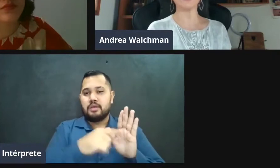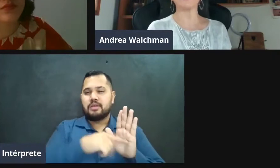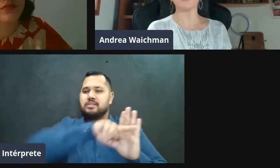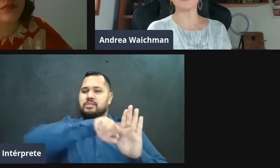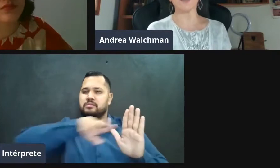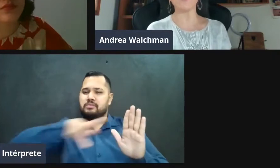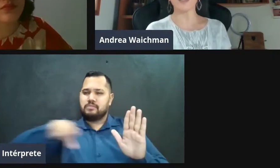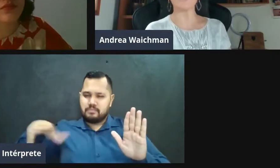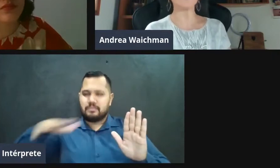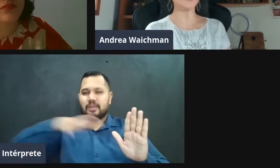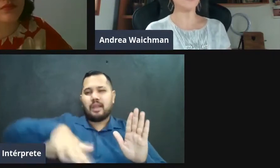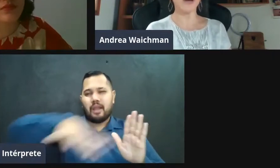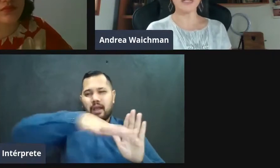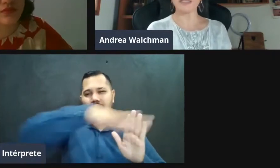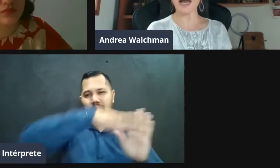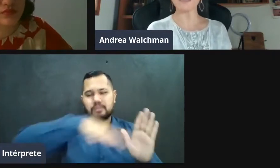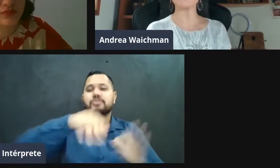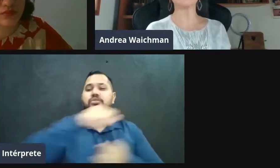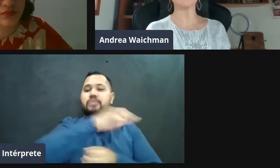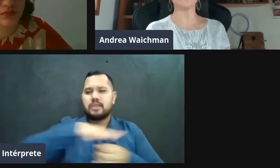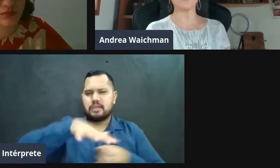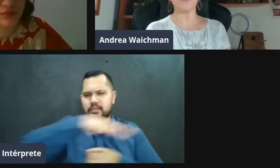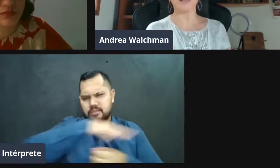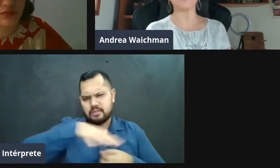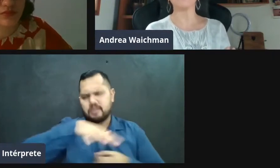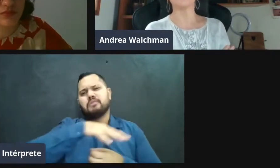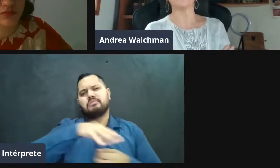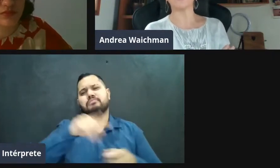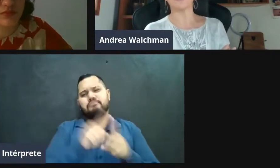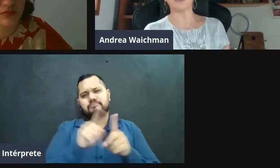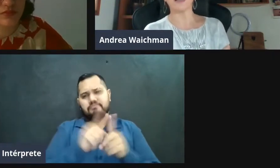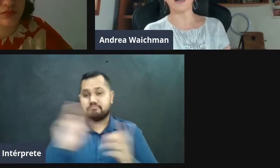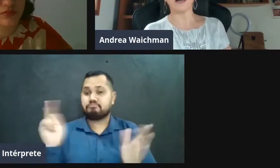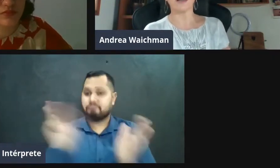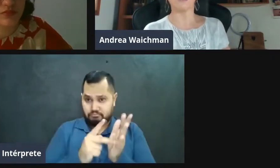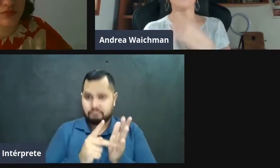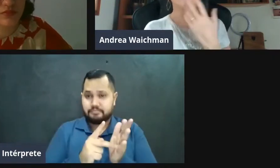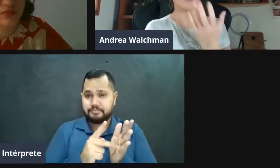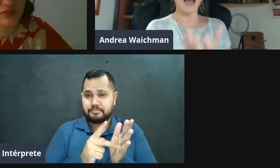multidisciplinares de extensão, abrangendo várias áreas, levando, de fato,